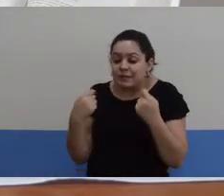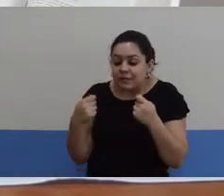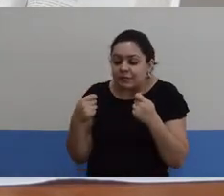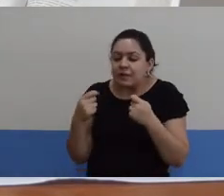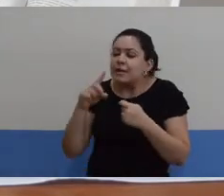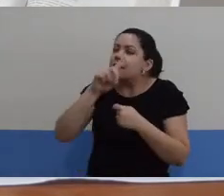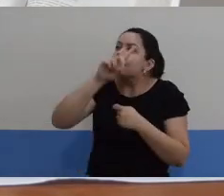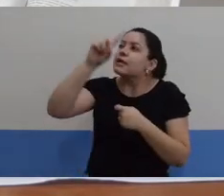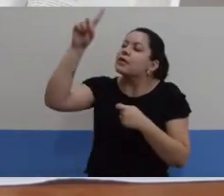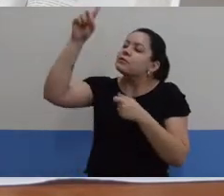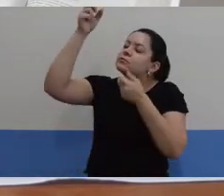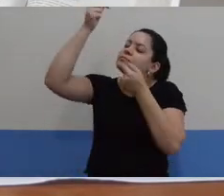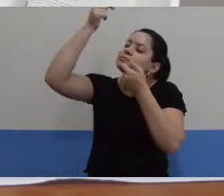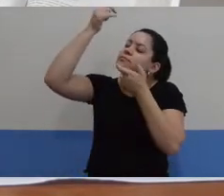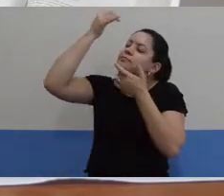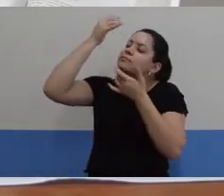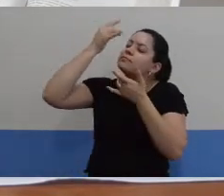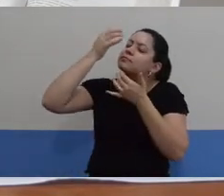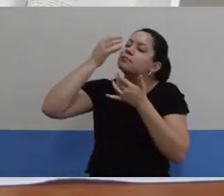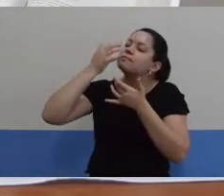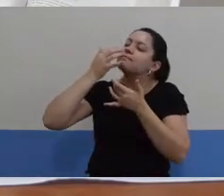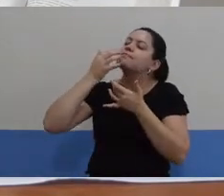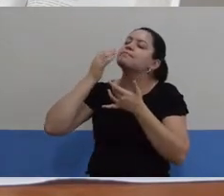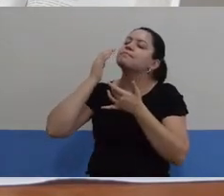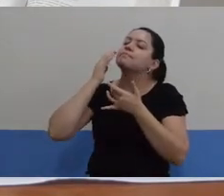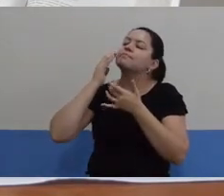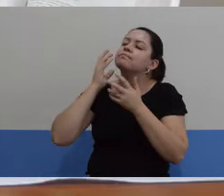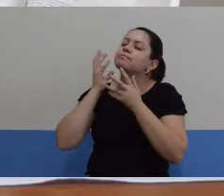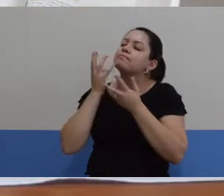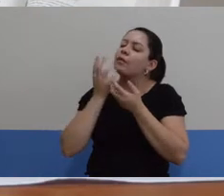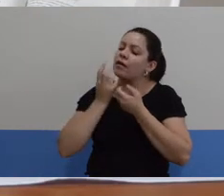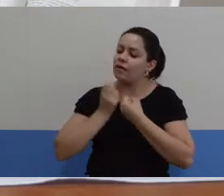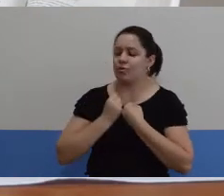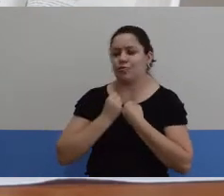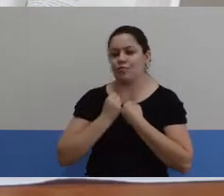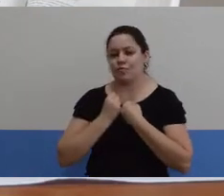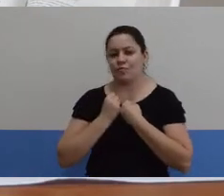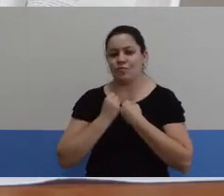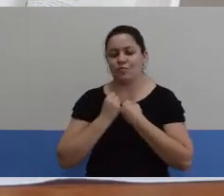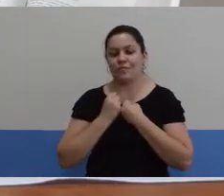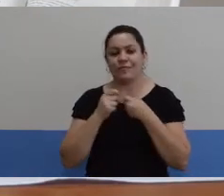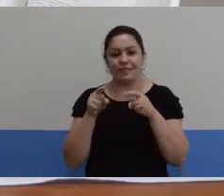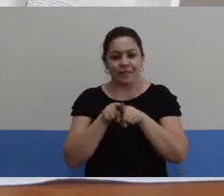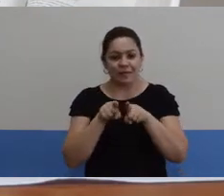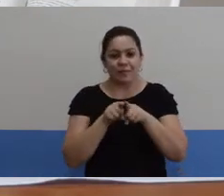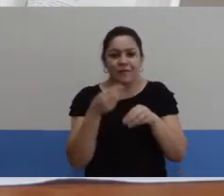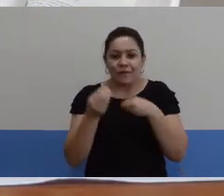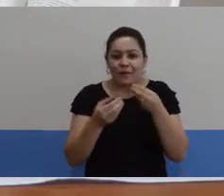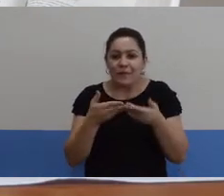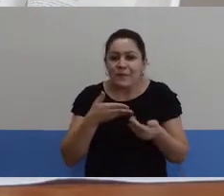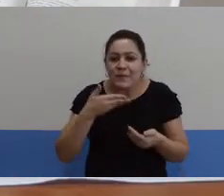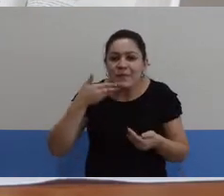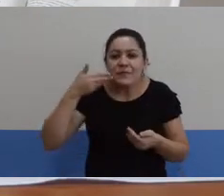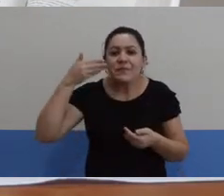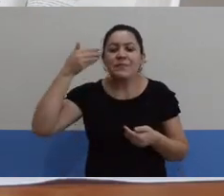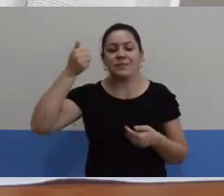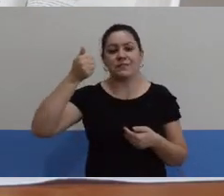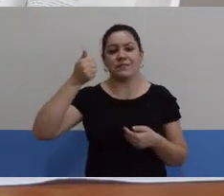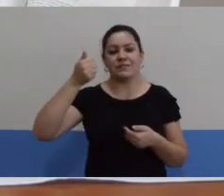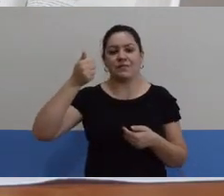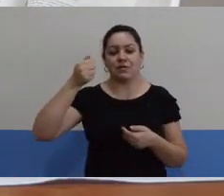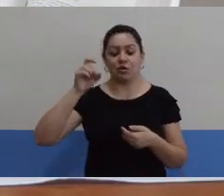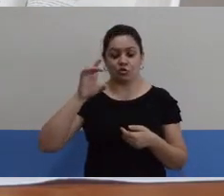Deus está falando. E aqui, as perguntas como melhorar não significam